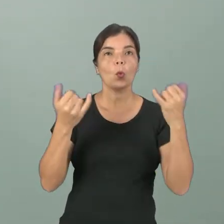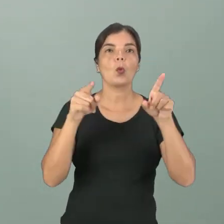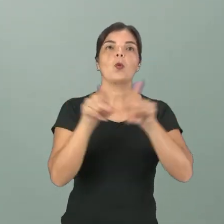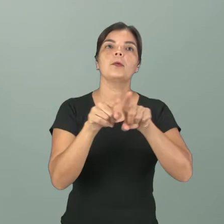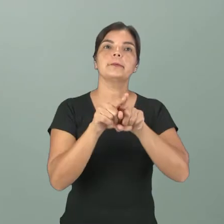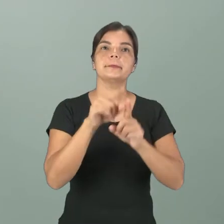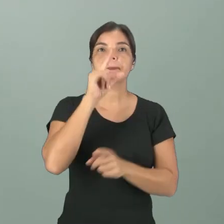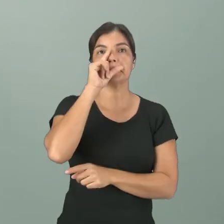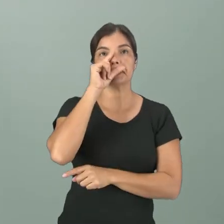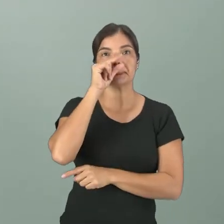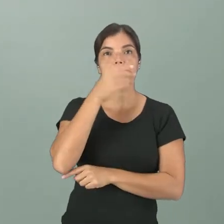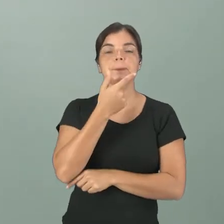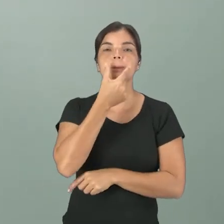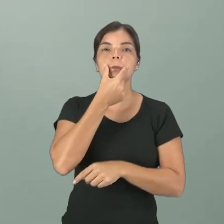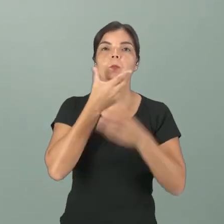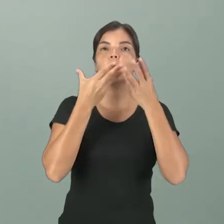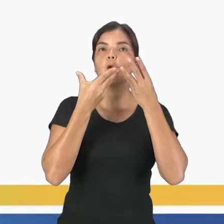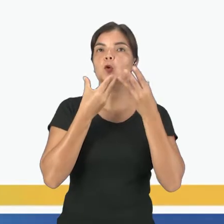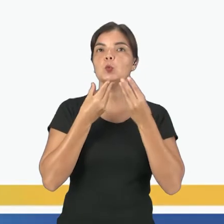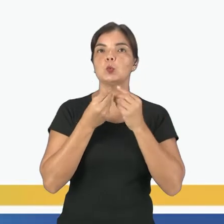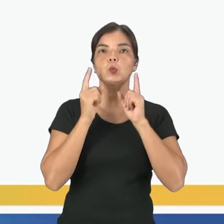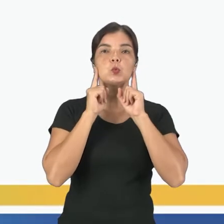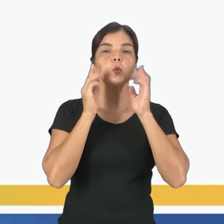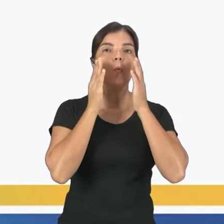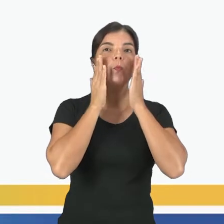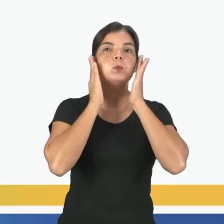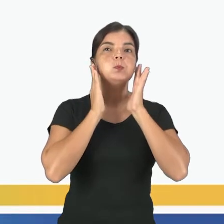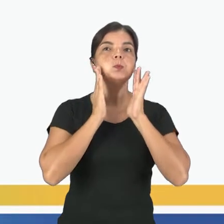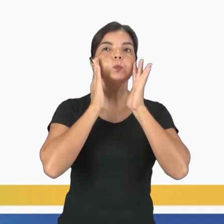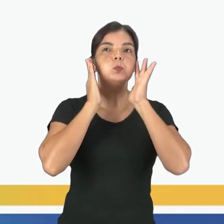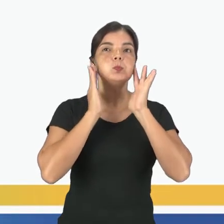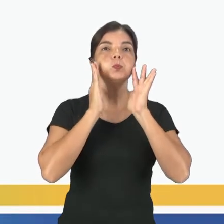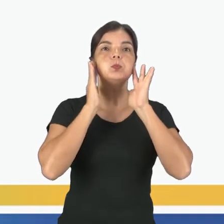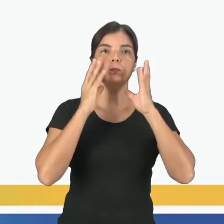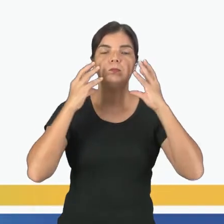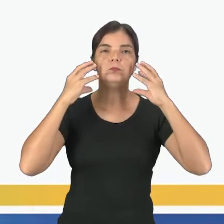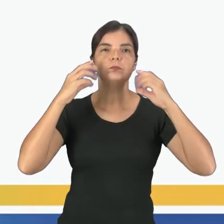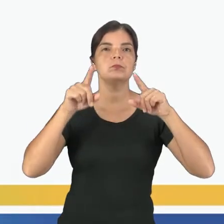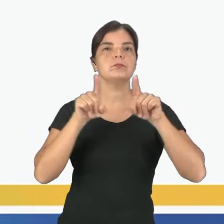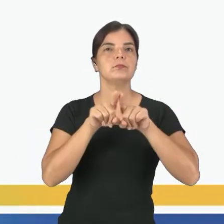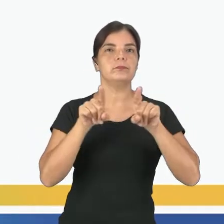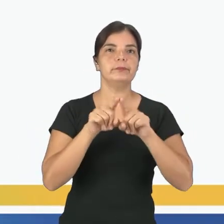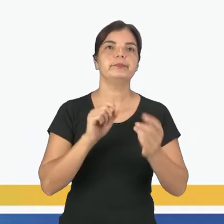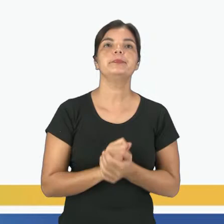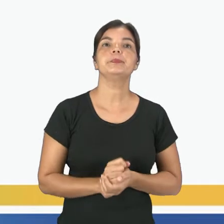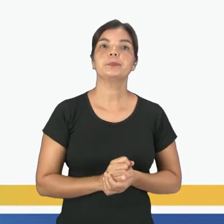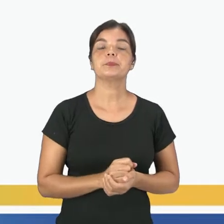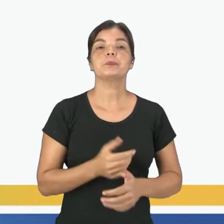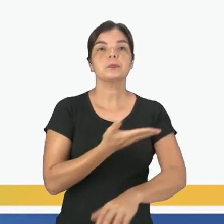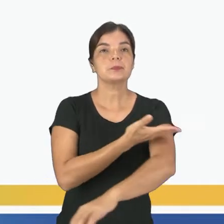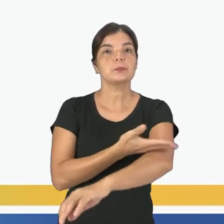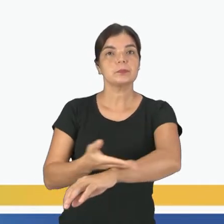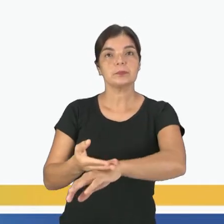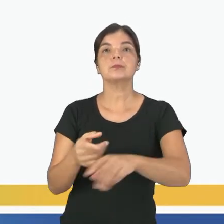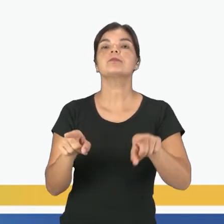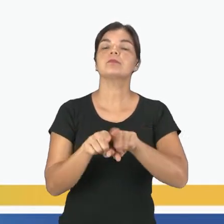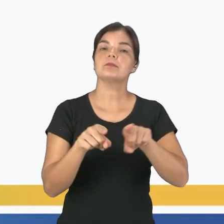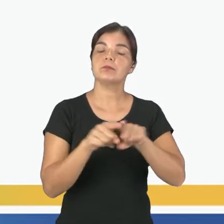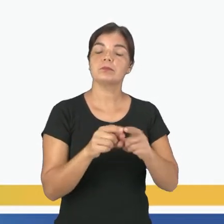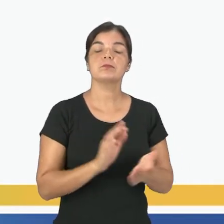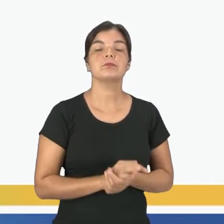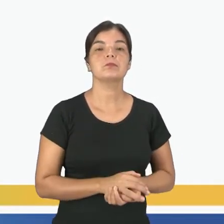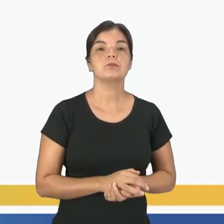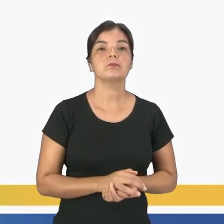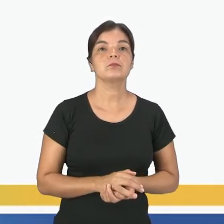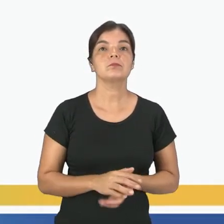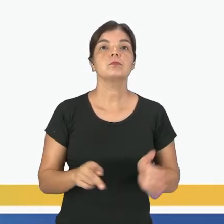finas, nariz e queixos mais afilados, maçã do rosto já assim mais saliente. E eu tenho uma também